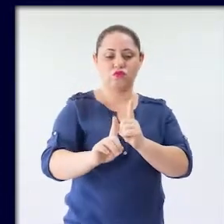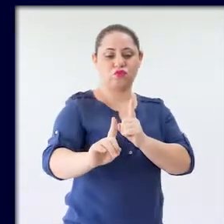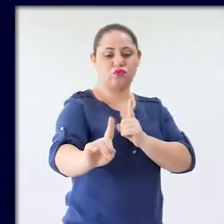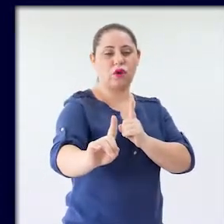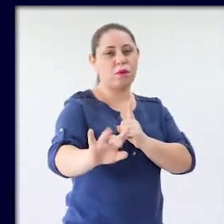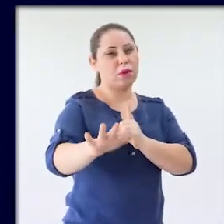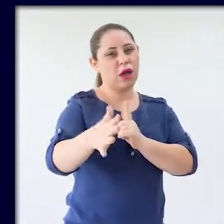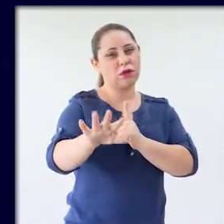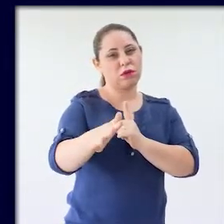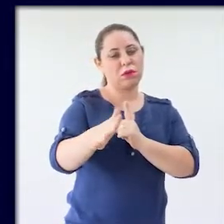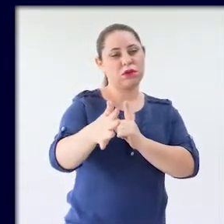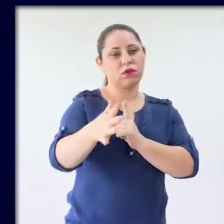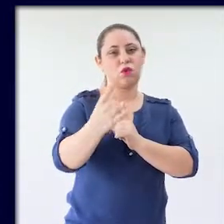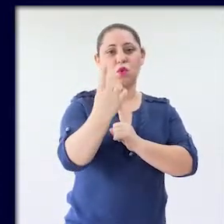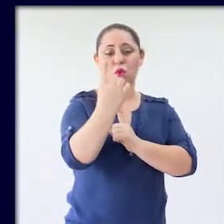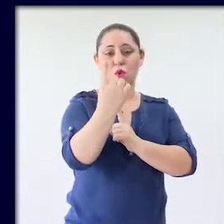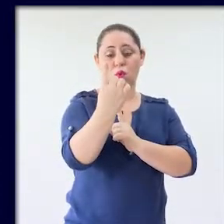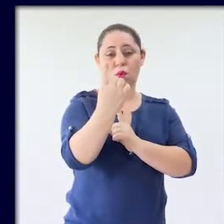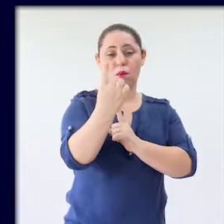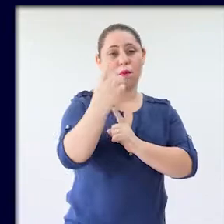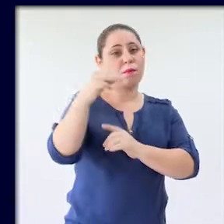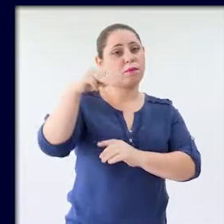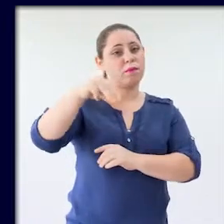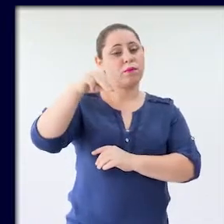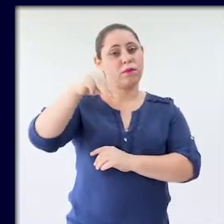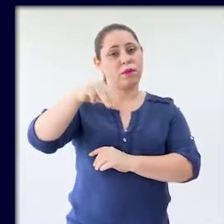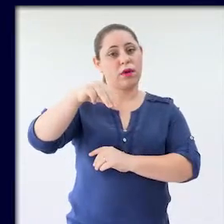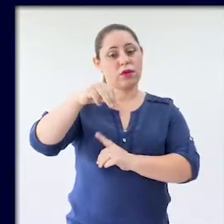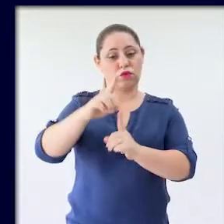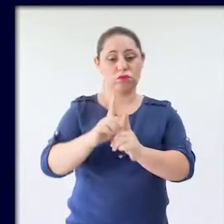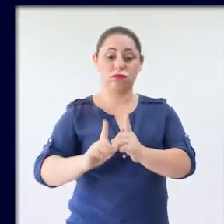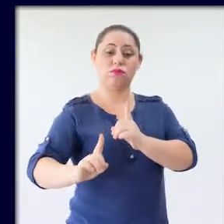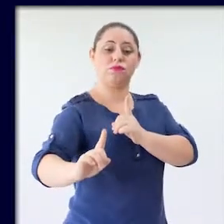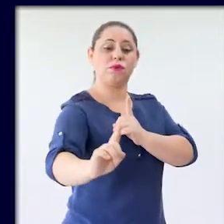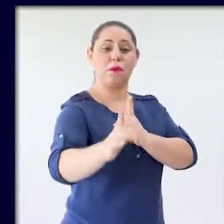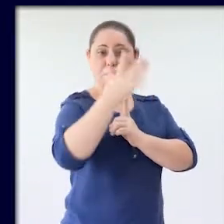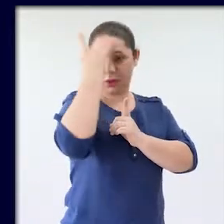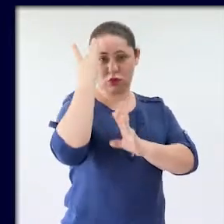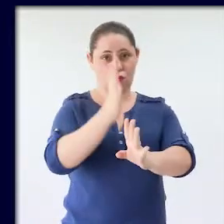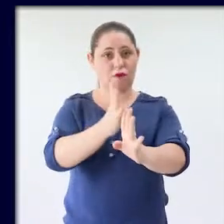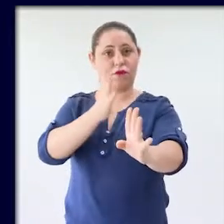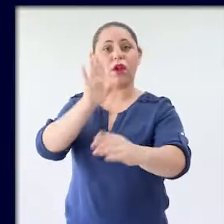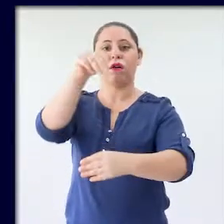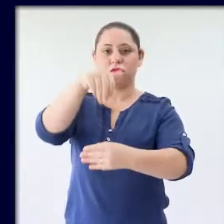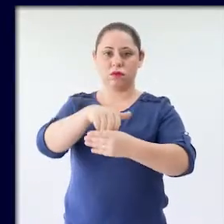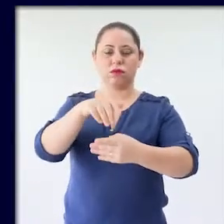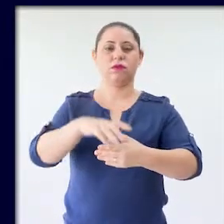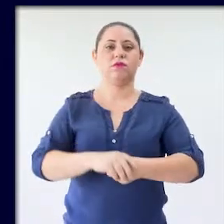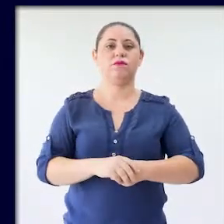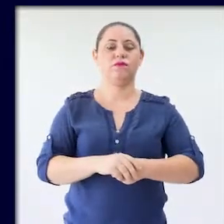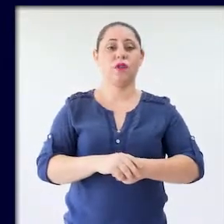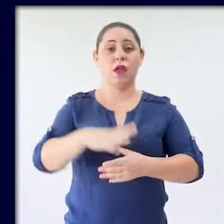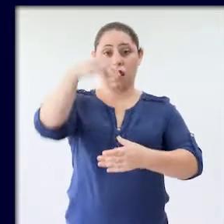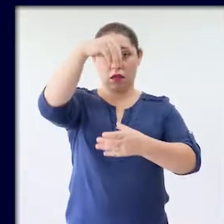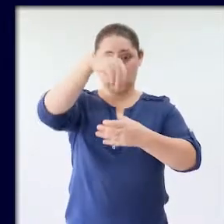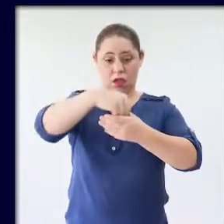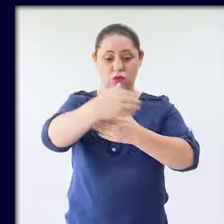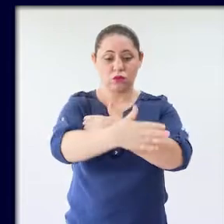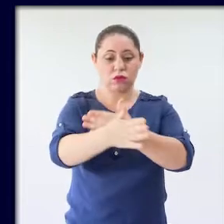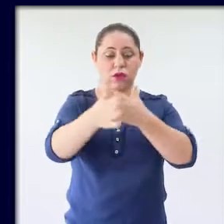para que ele fique pelo menos, e no mínimo, 1 metro do outro eleitor que estiver ali com ele. No interior